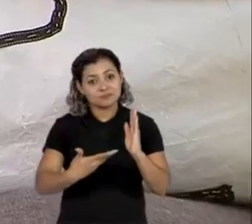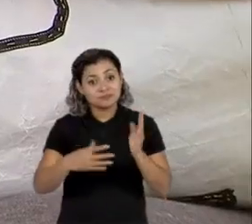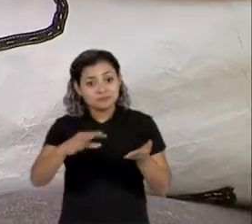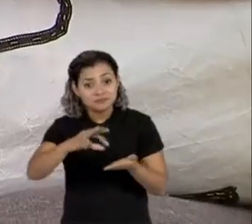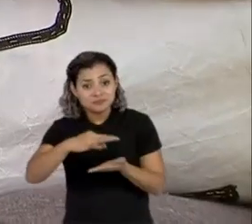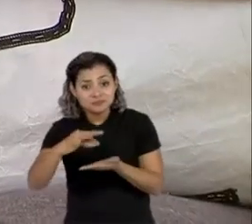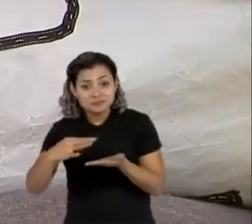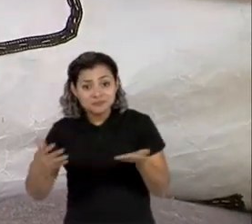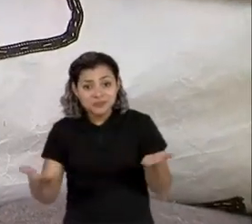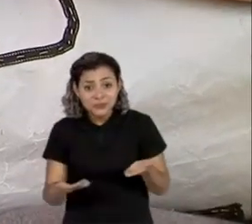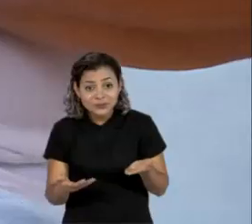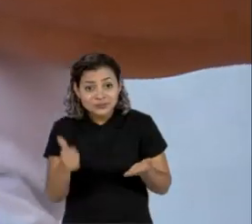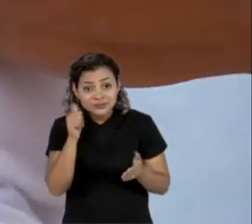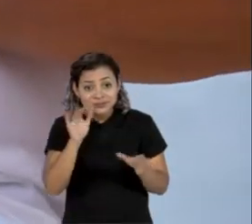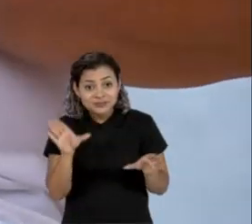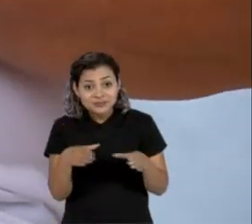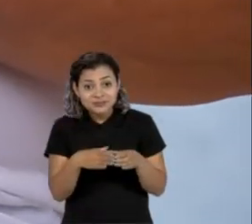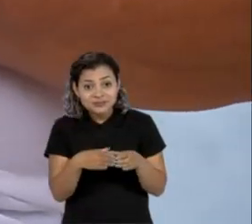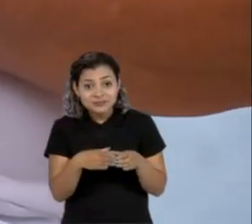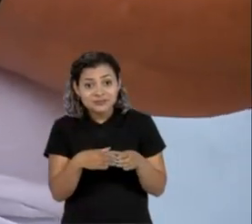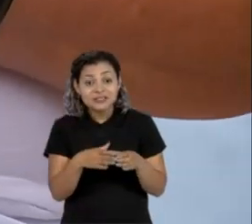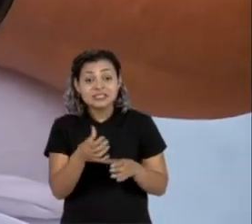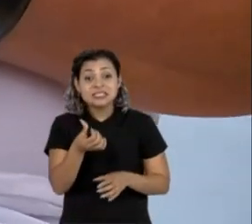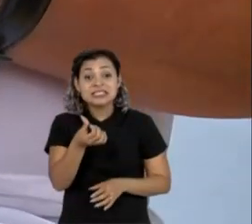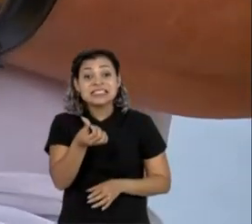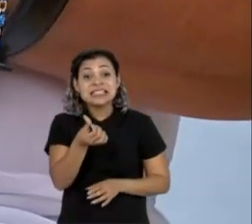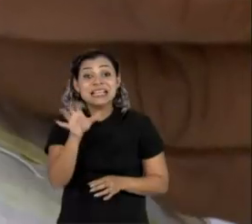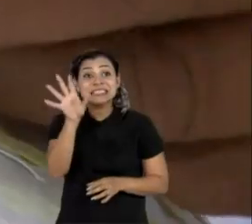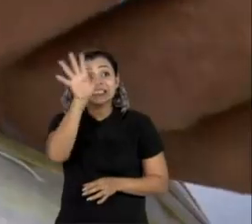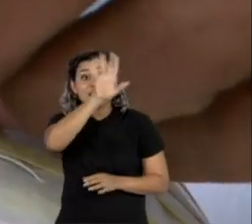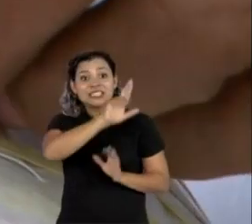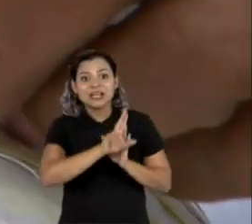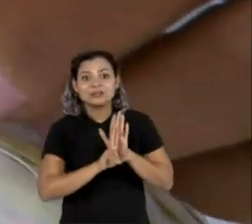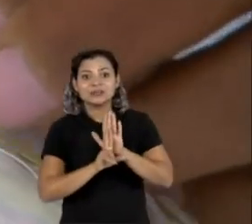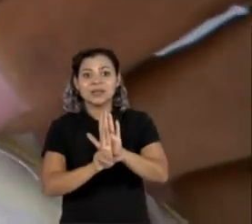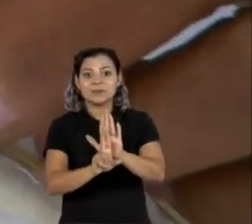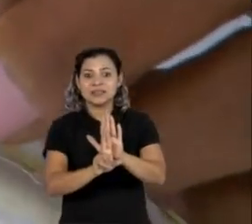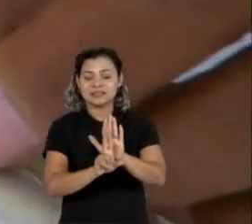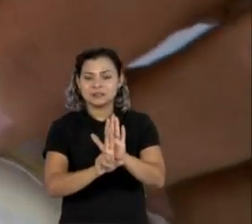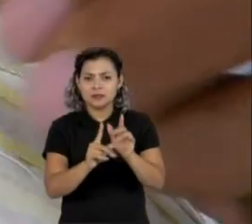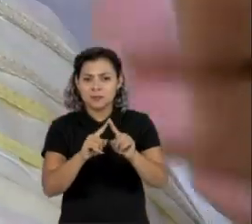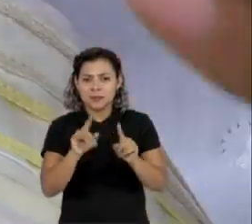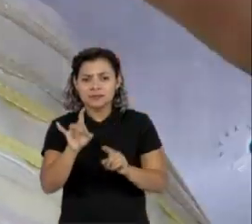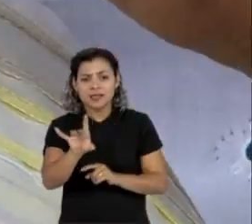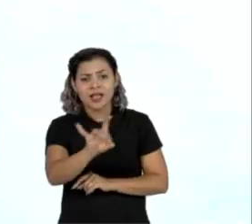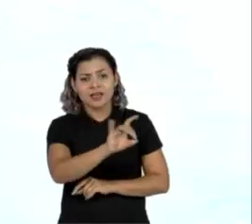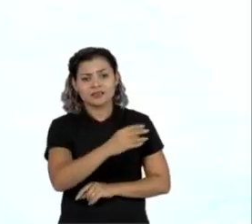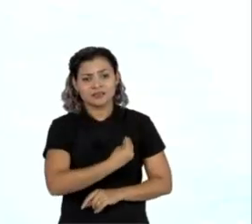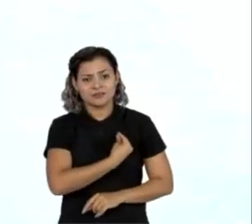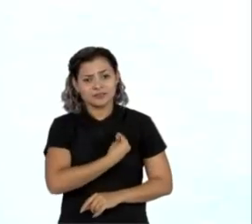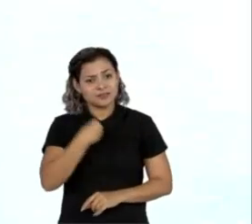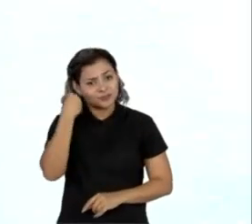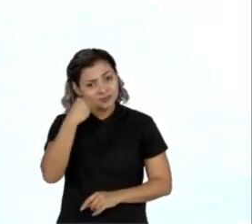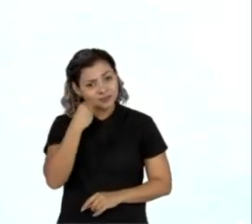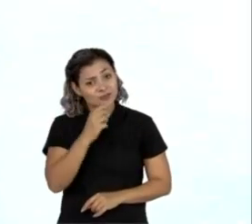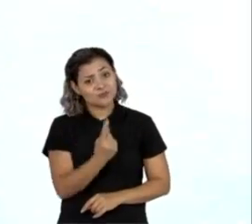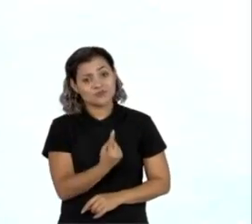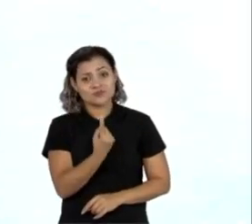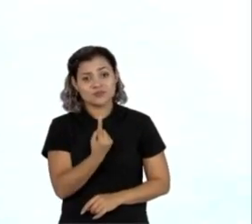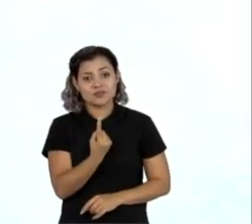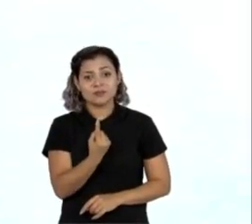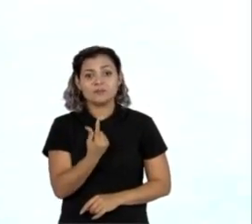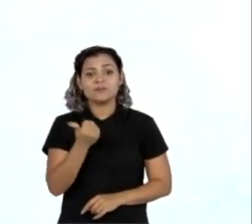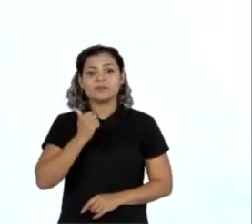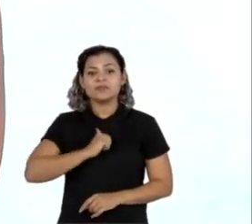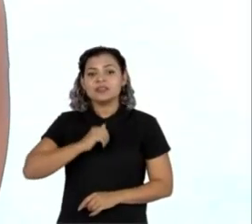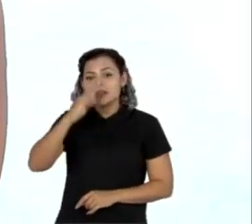de mulheres aqui, 6 estados estão representados, mas cada trajetória é única. A benção tia Luzia,